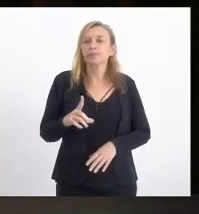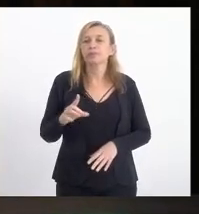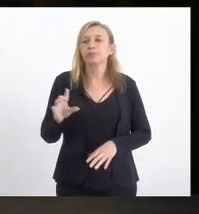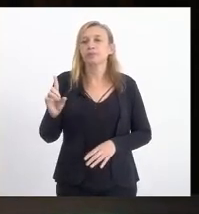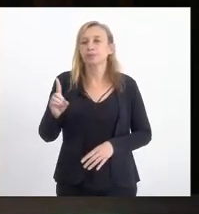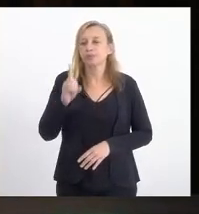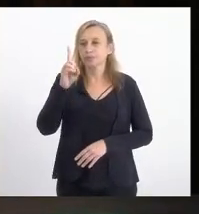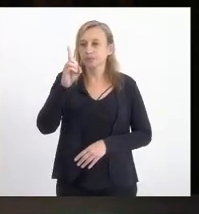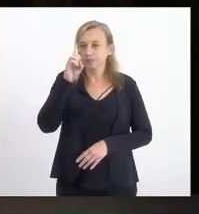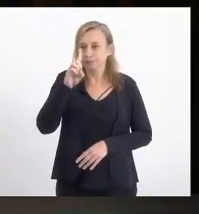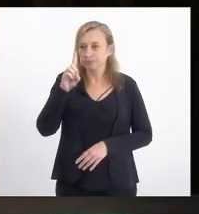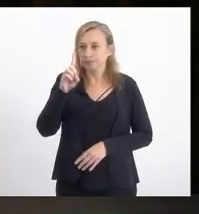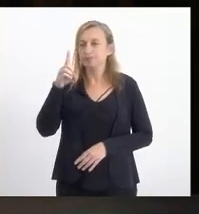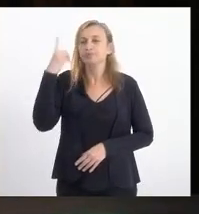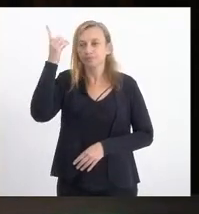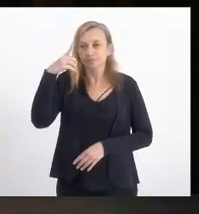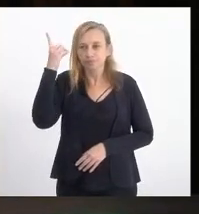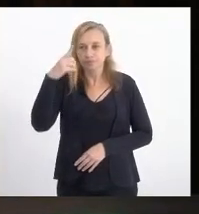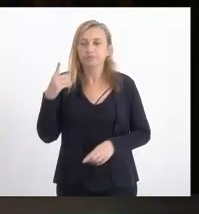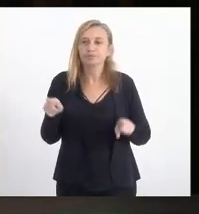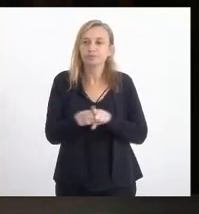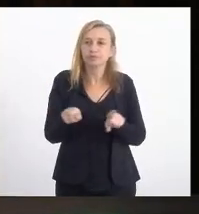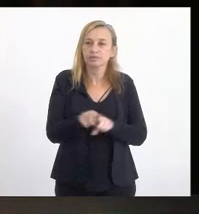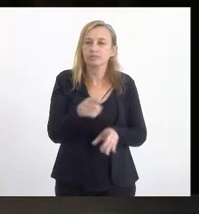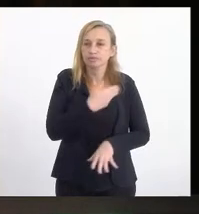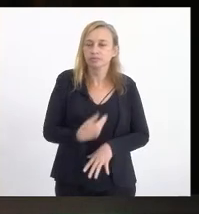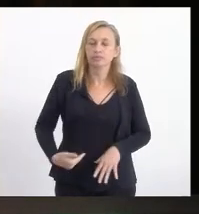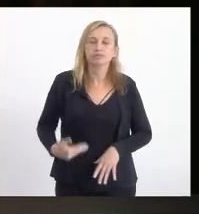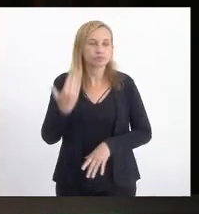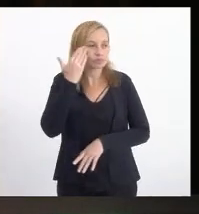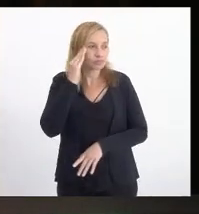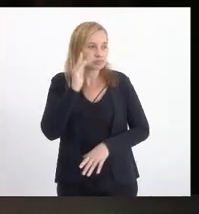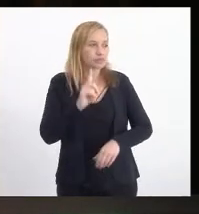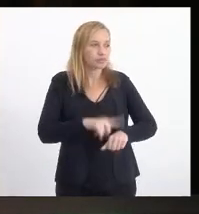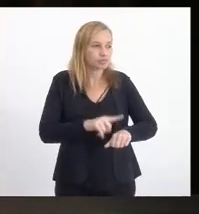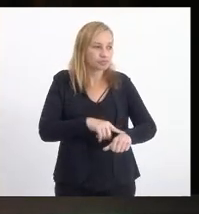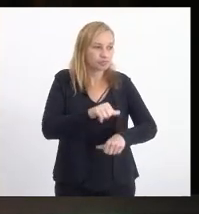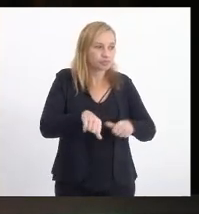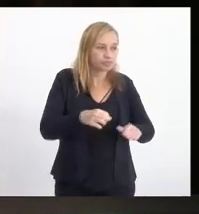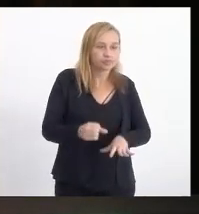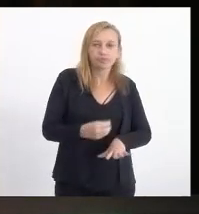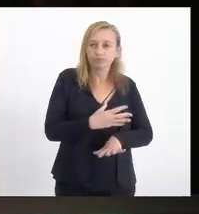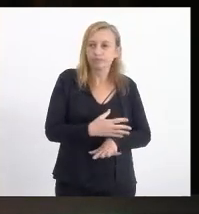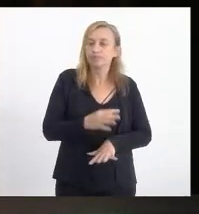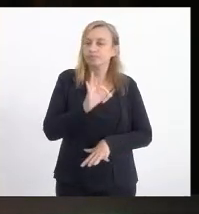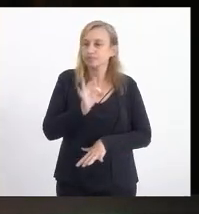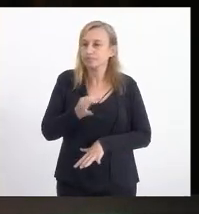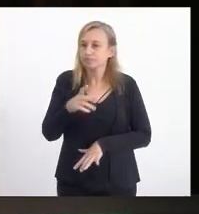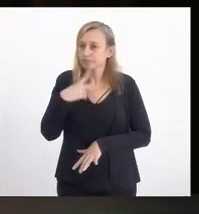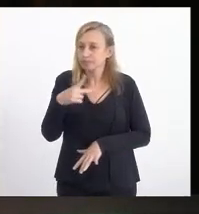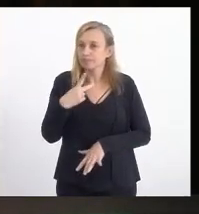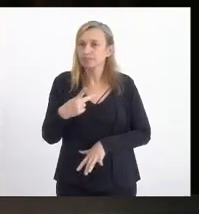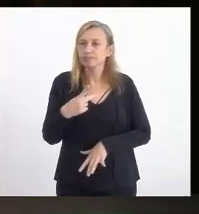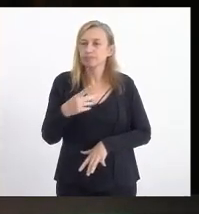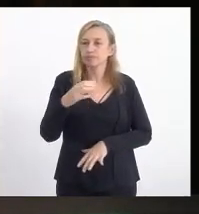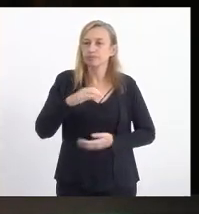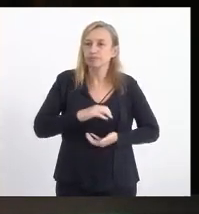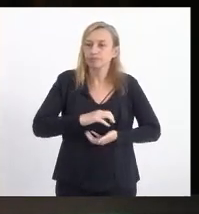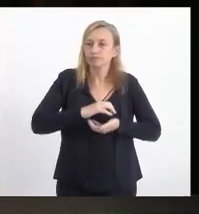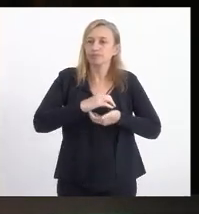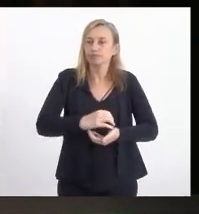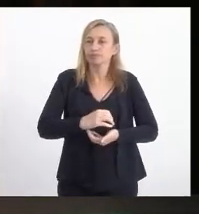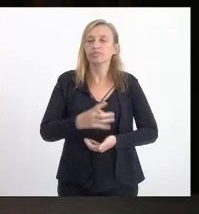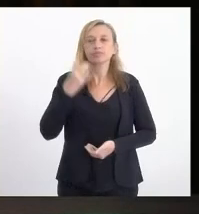deputados e o nosso Governador vai entender que momento de mudança e muito bem colocado pelo nosso de cano